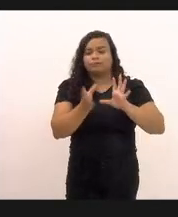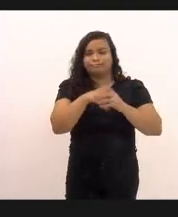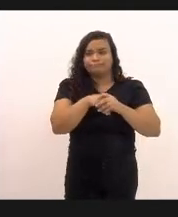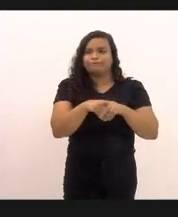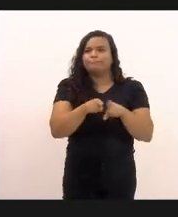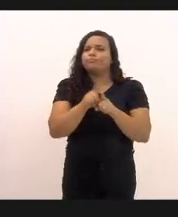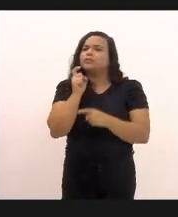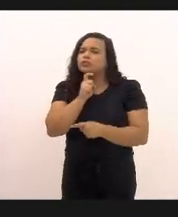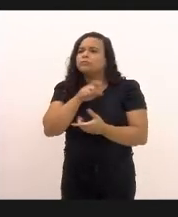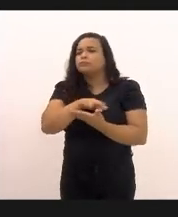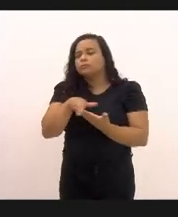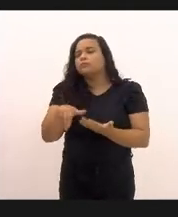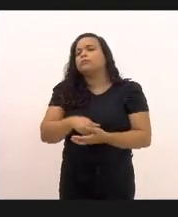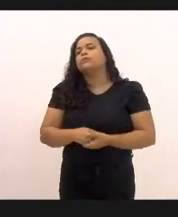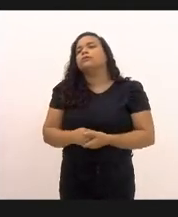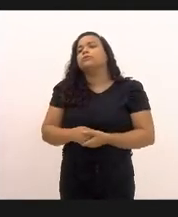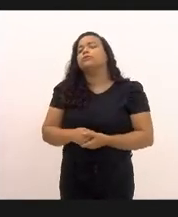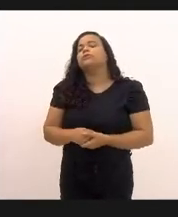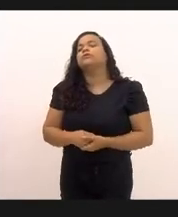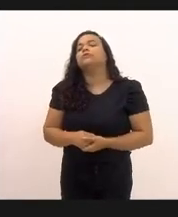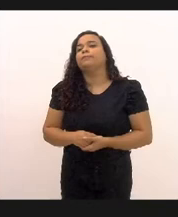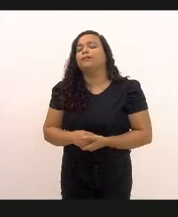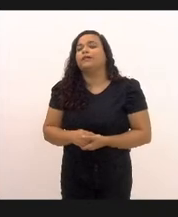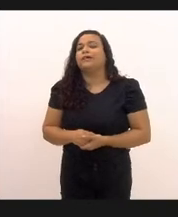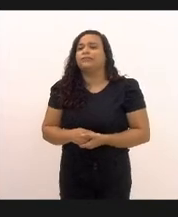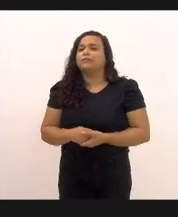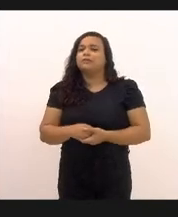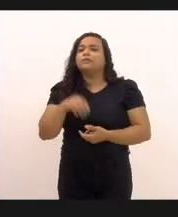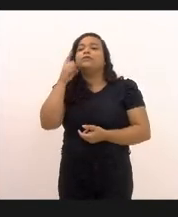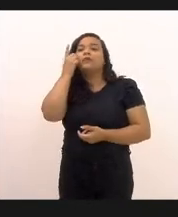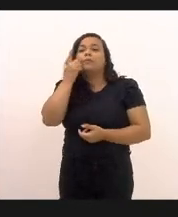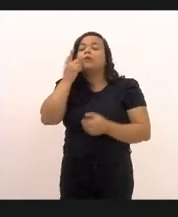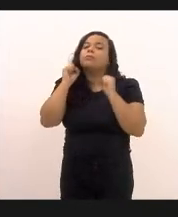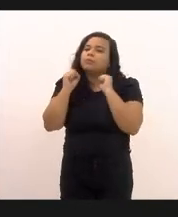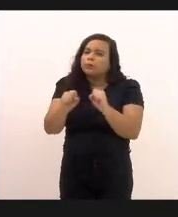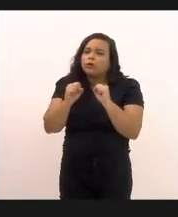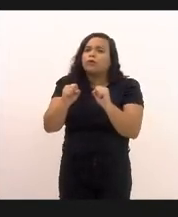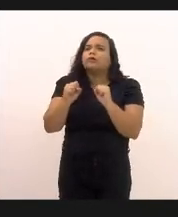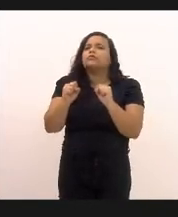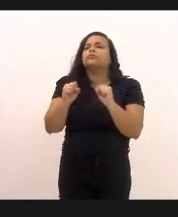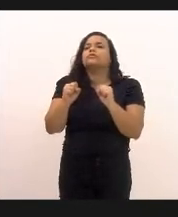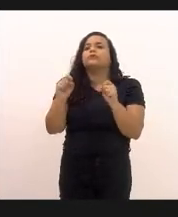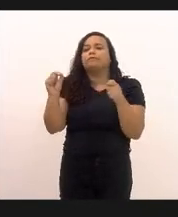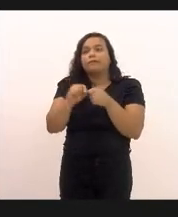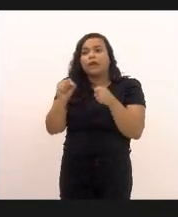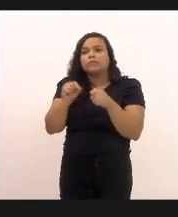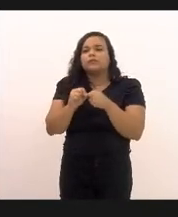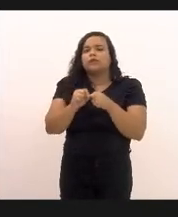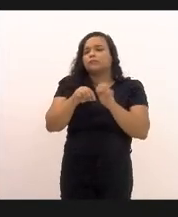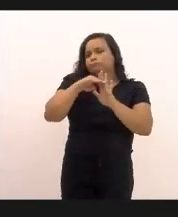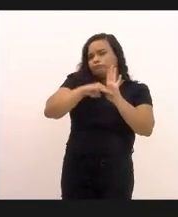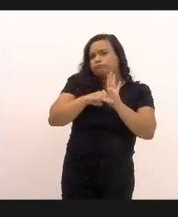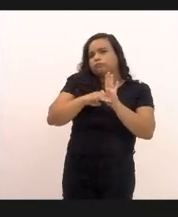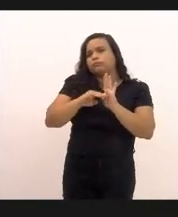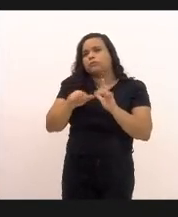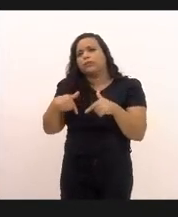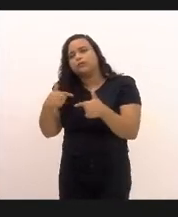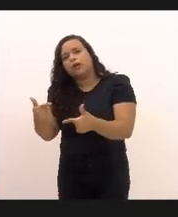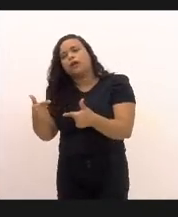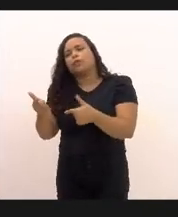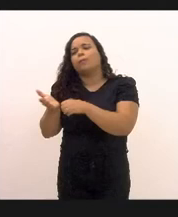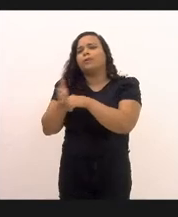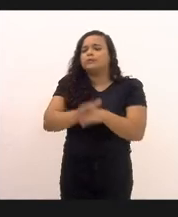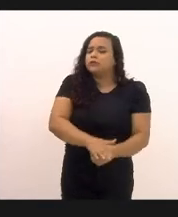Para o deputado, pode-se fazer uso de emendas aditivas, modificativas, supressivas, e